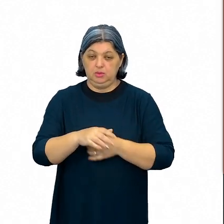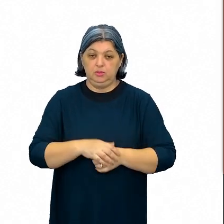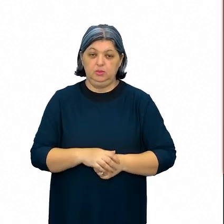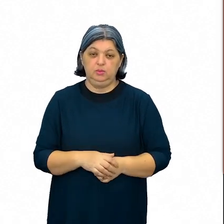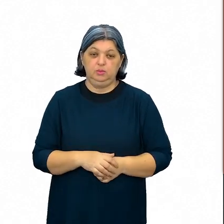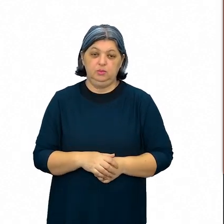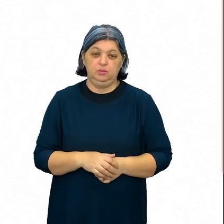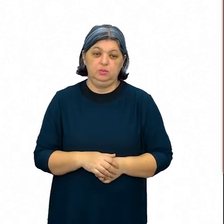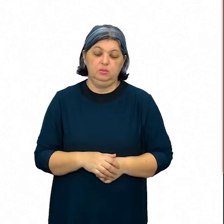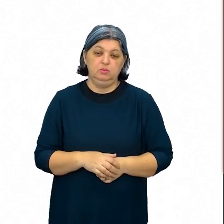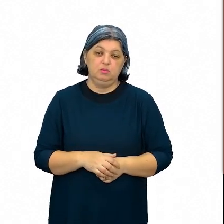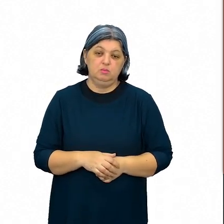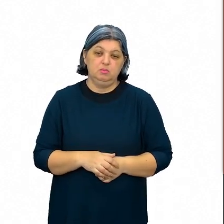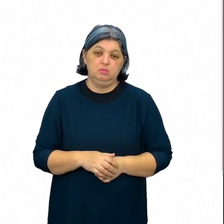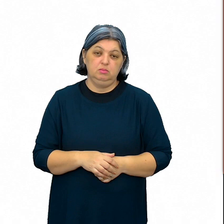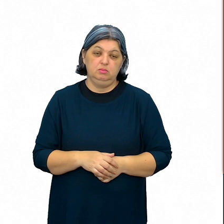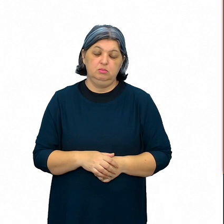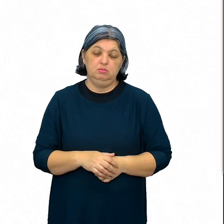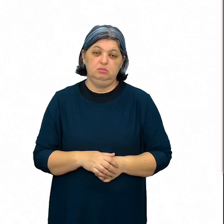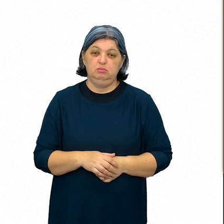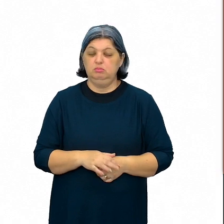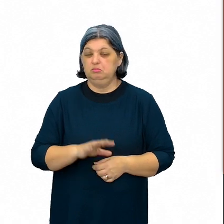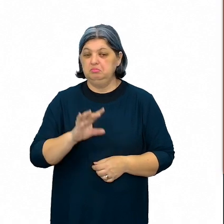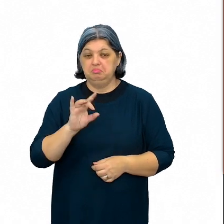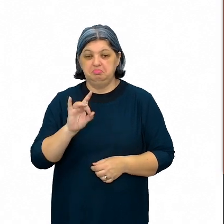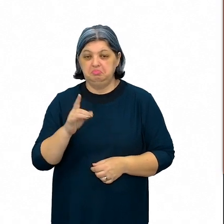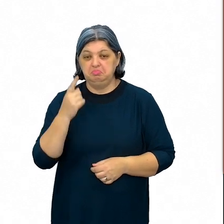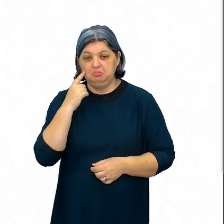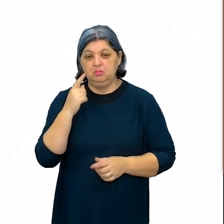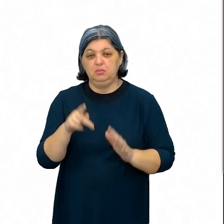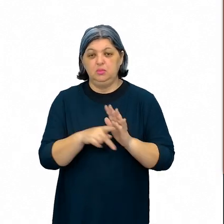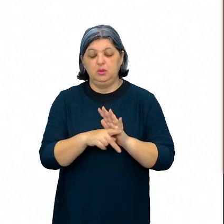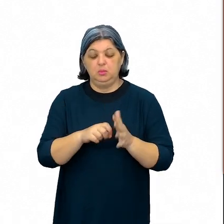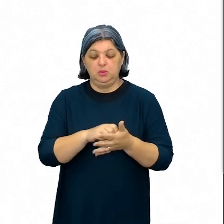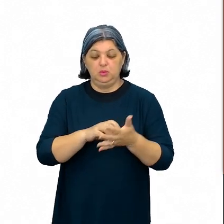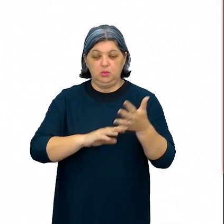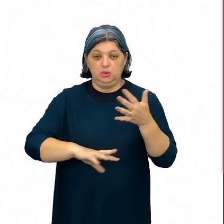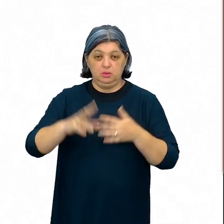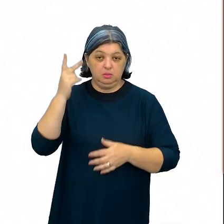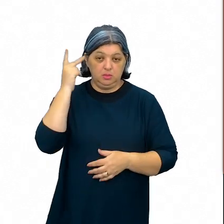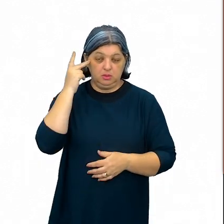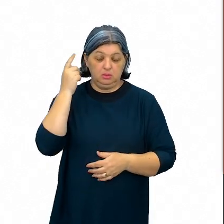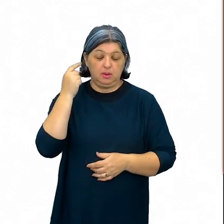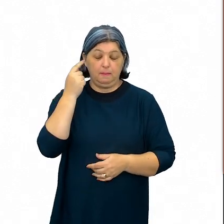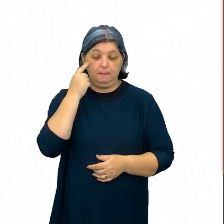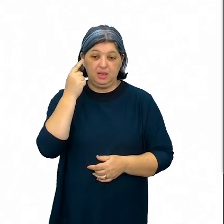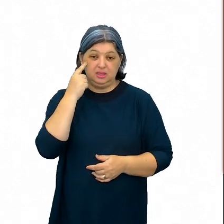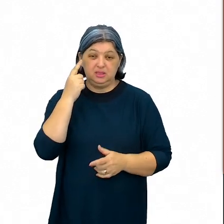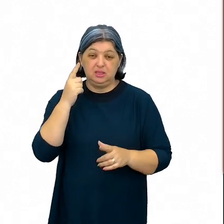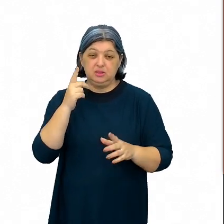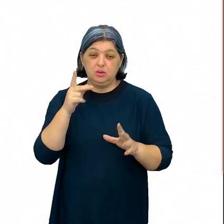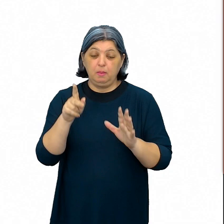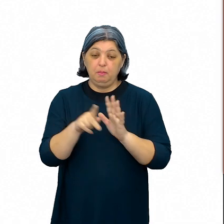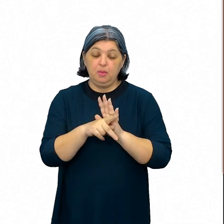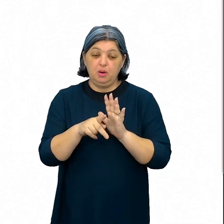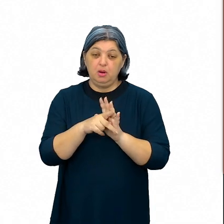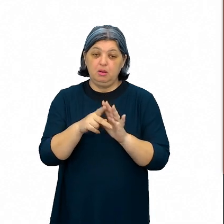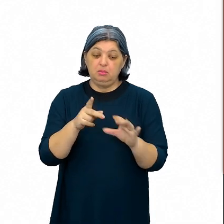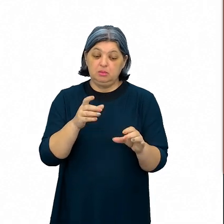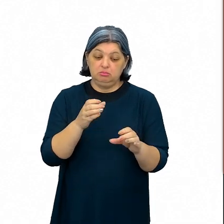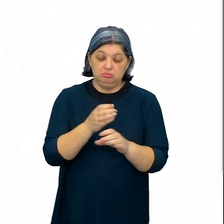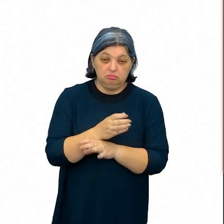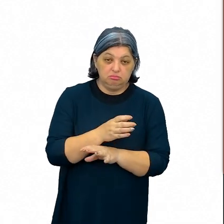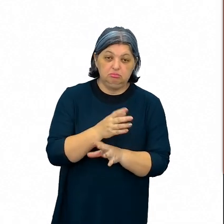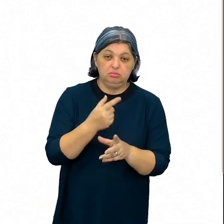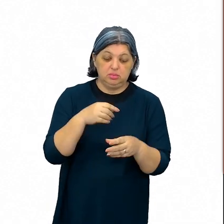forma unilateral a respeito do currículo paulista então eu tô pensando no currículo como um todo é claro que quando